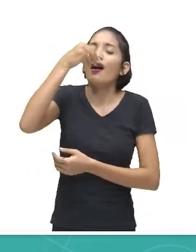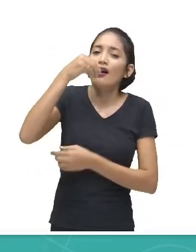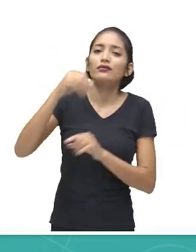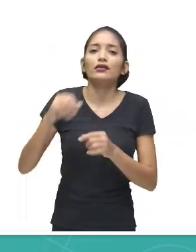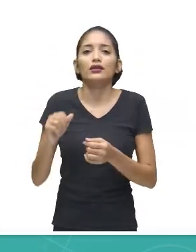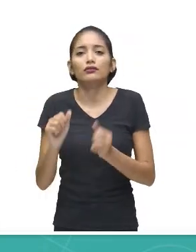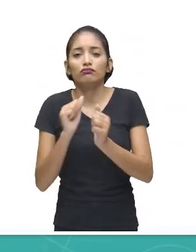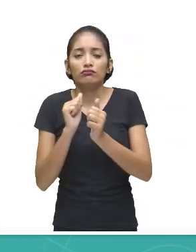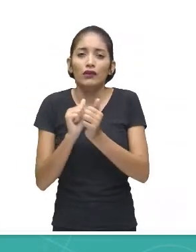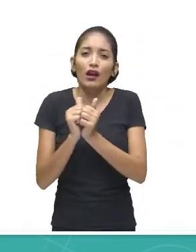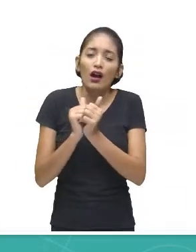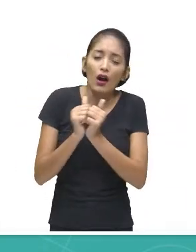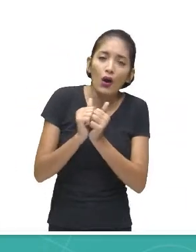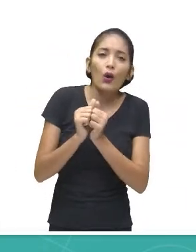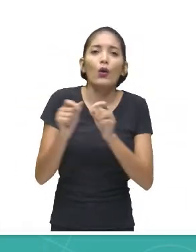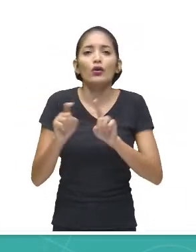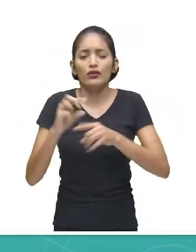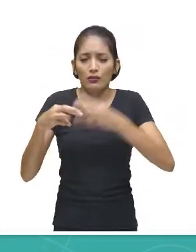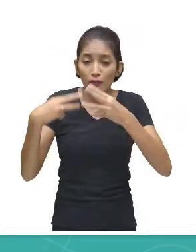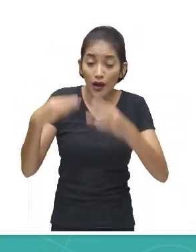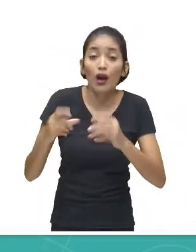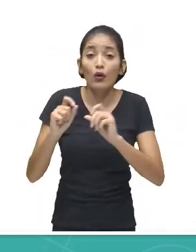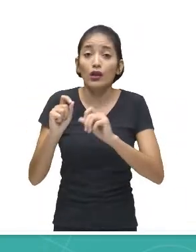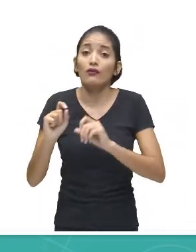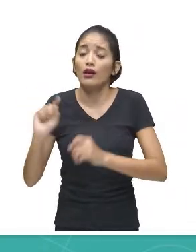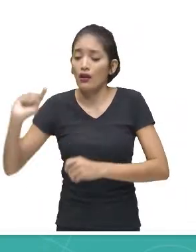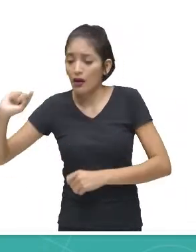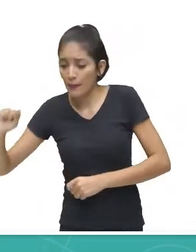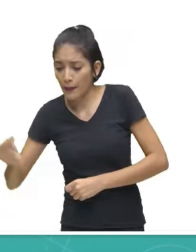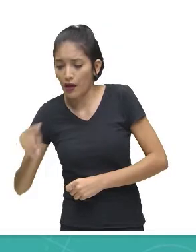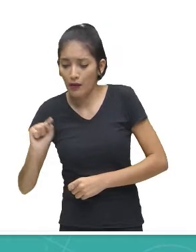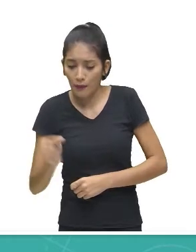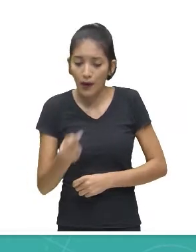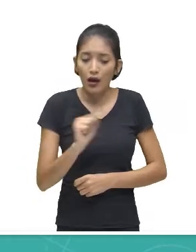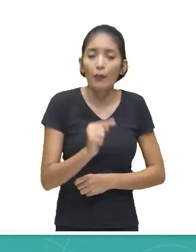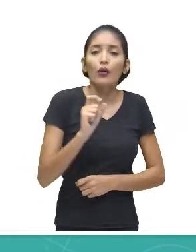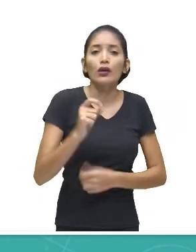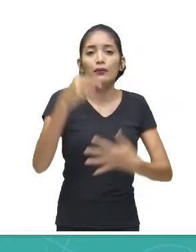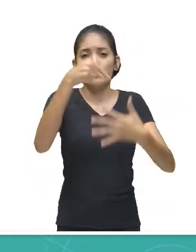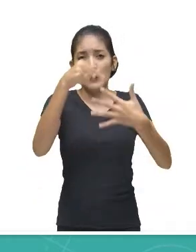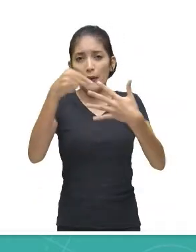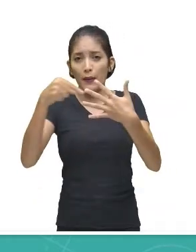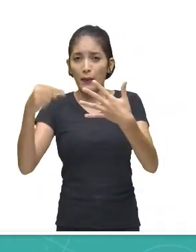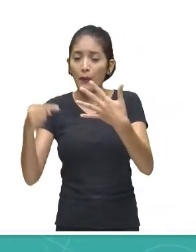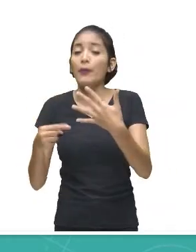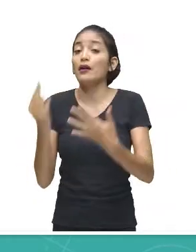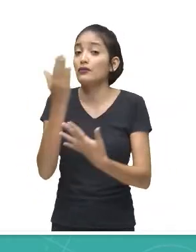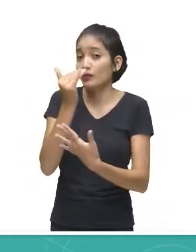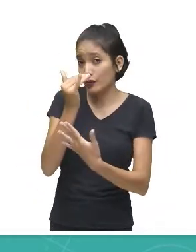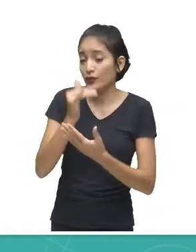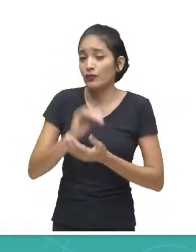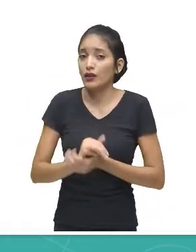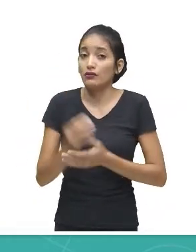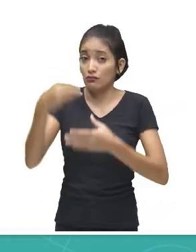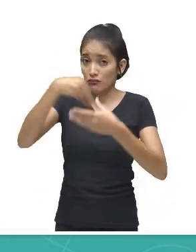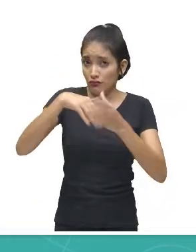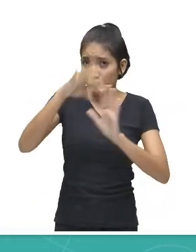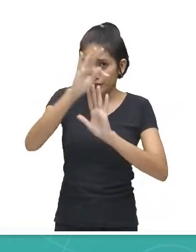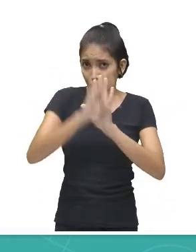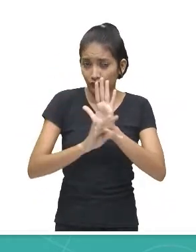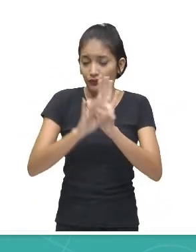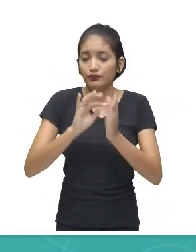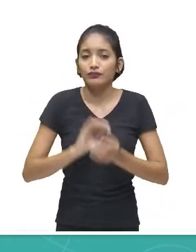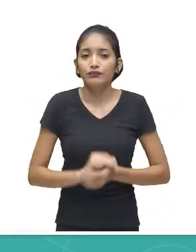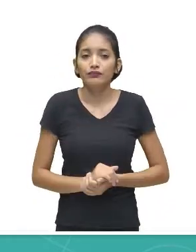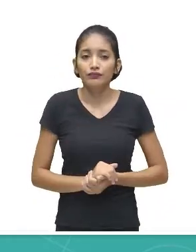arroz, macarrão. Aí vai colocando a vírgula para enumerar esses elementos, tá? No texto.